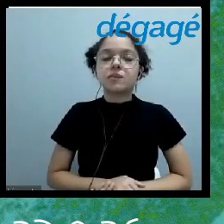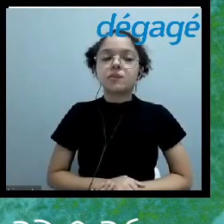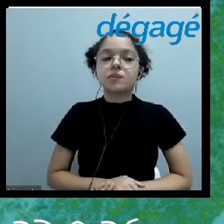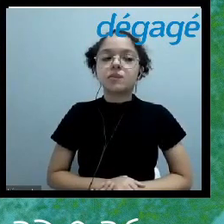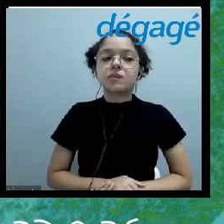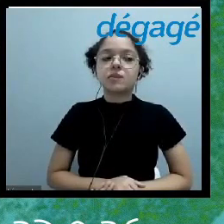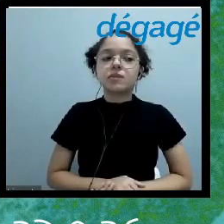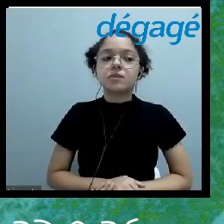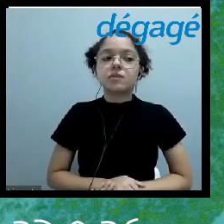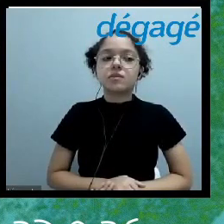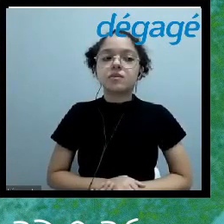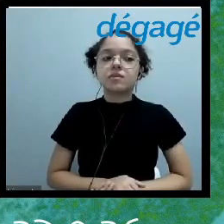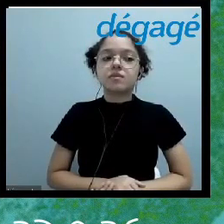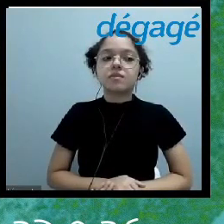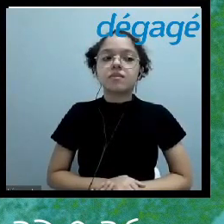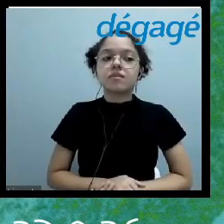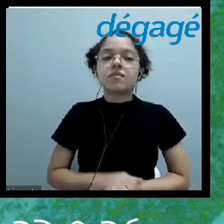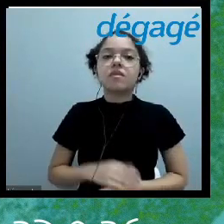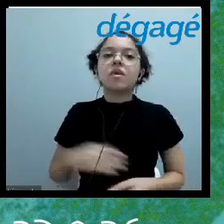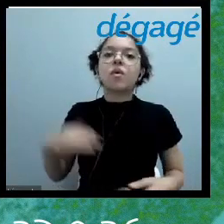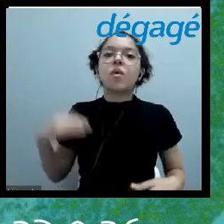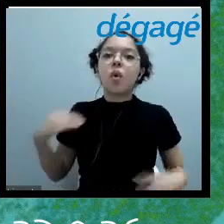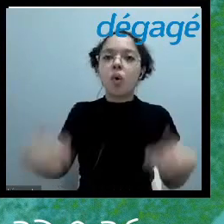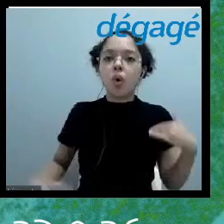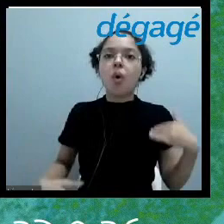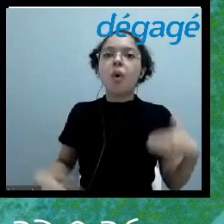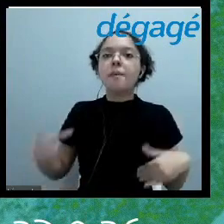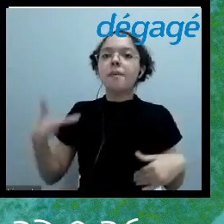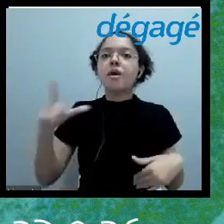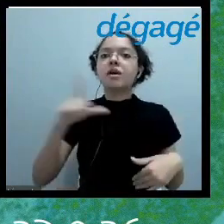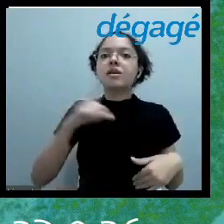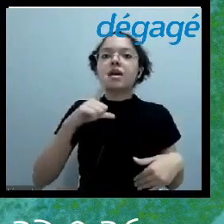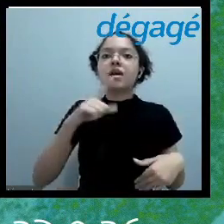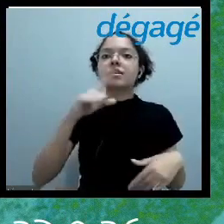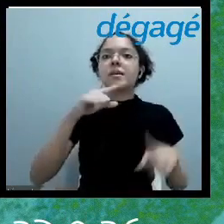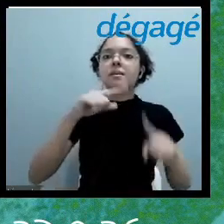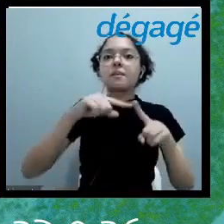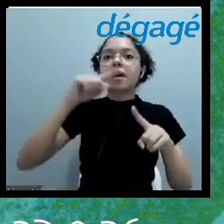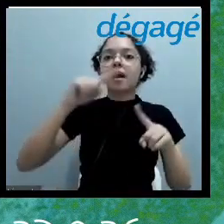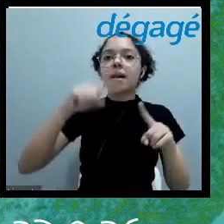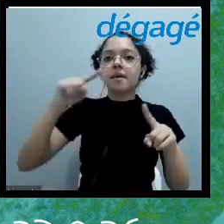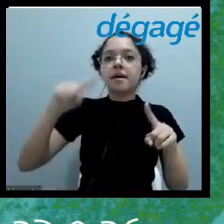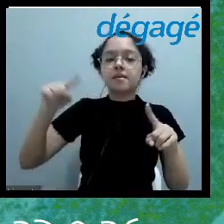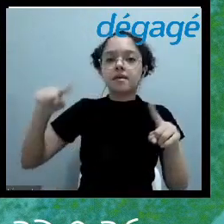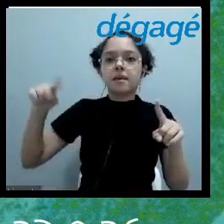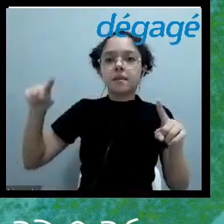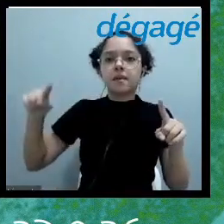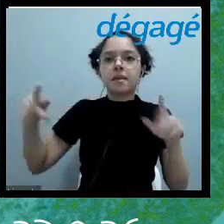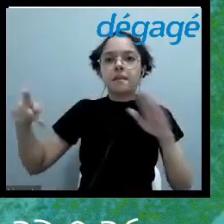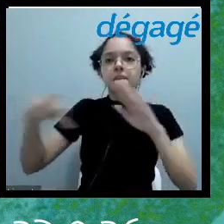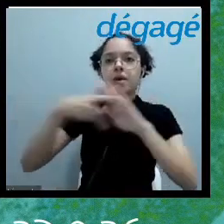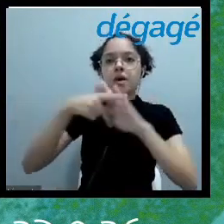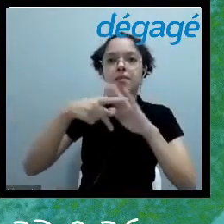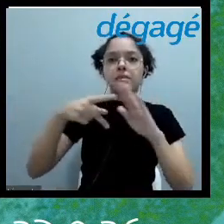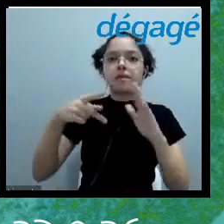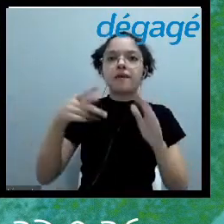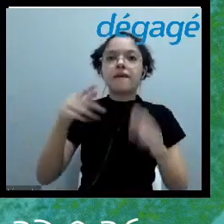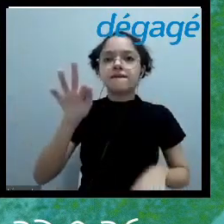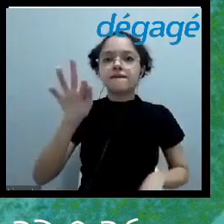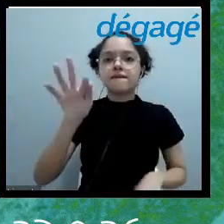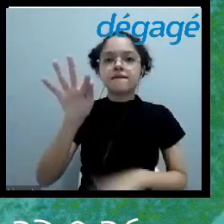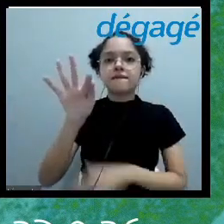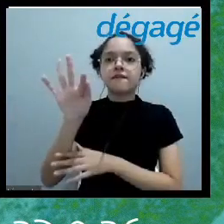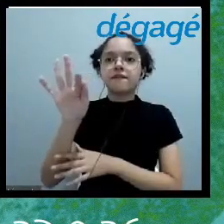E frequências, o corpo da gente é feito disso, desses ritmos de frequências, né? O Rolando Benson fala que, por exemplo, tem a personalidade musical,